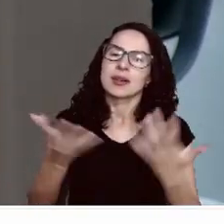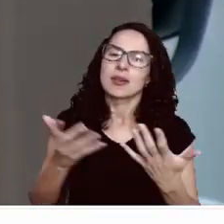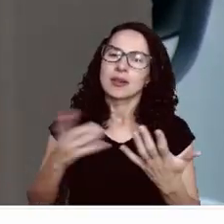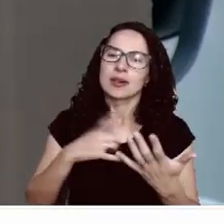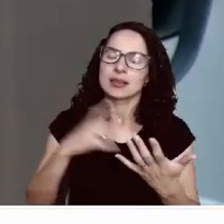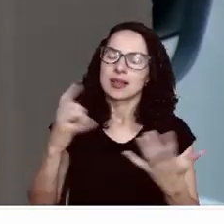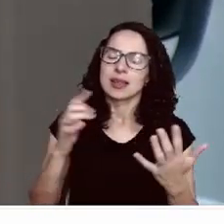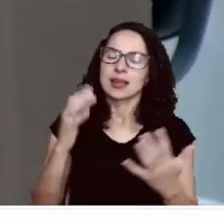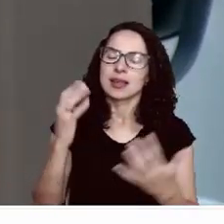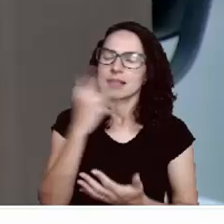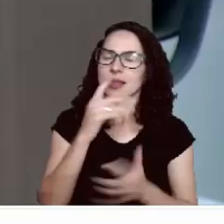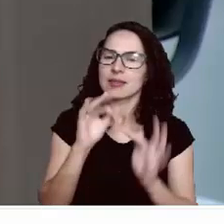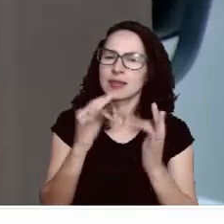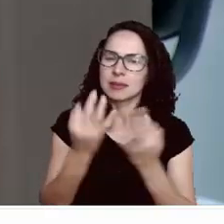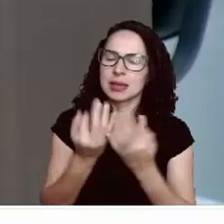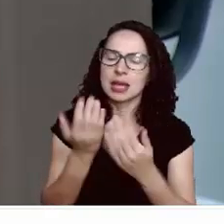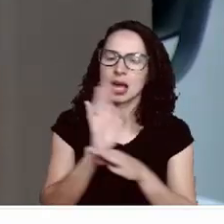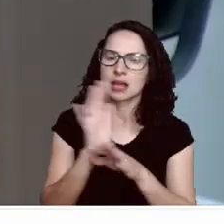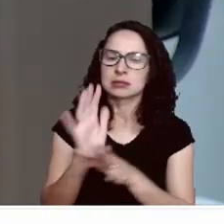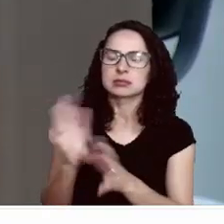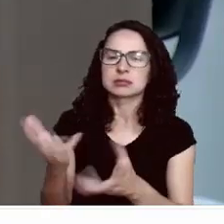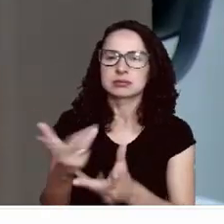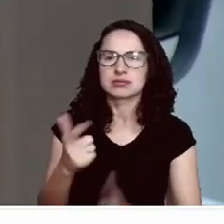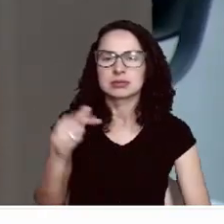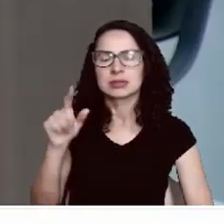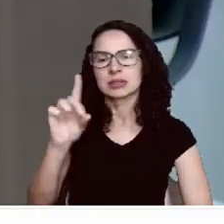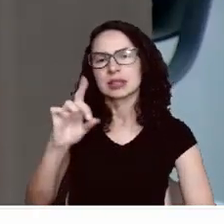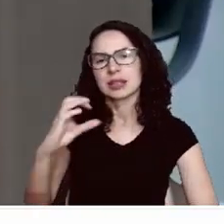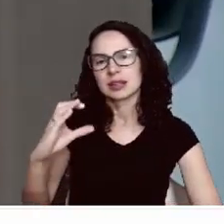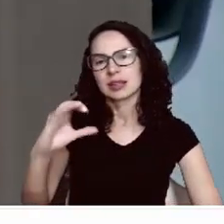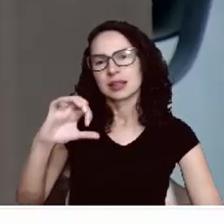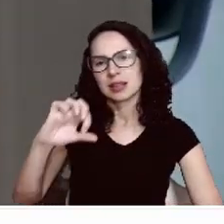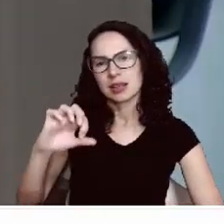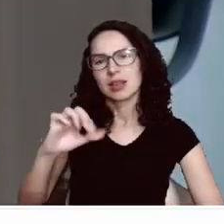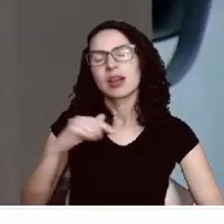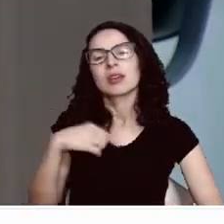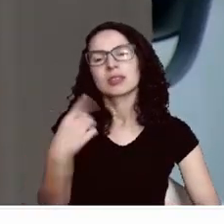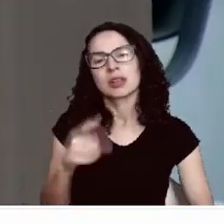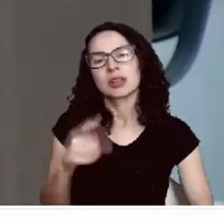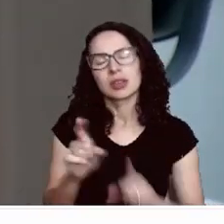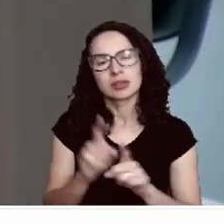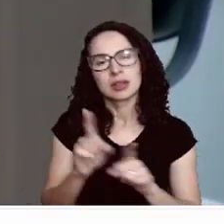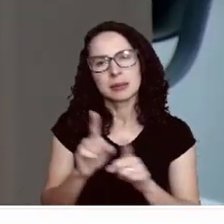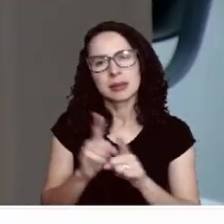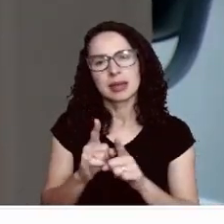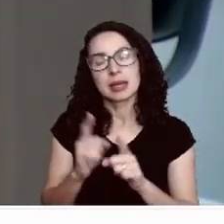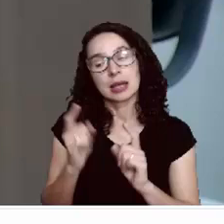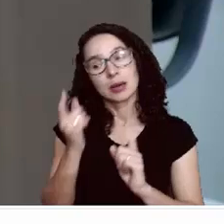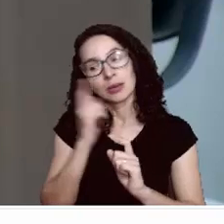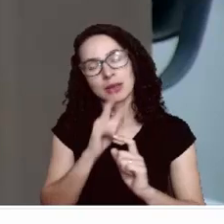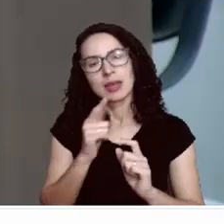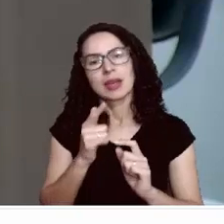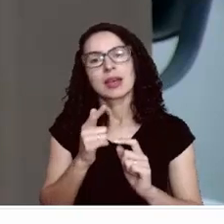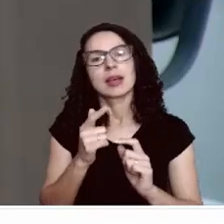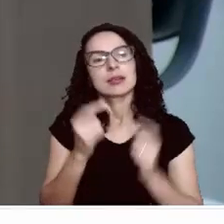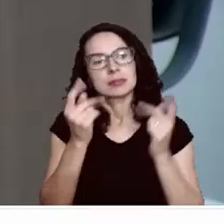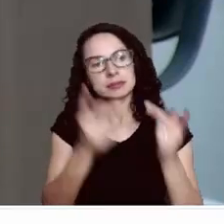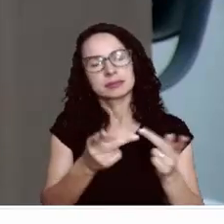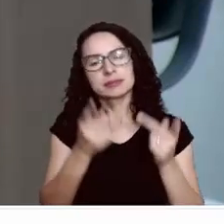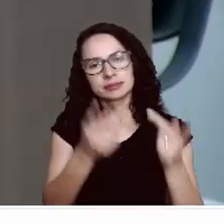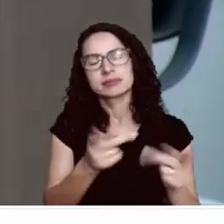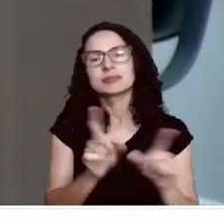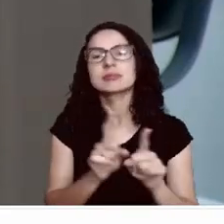e faz uma ajuda essencial lá no DC9, onde a gente também, sempre, quando pode, precisamos fazer mais visitas também. Mas